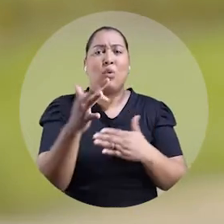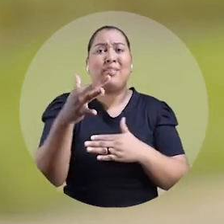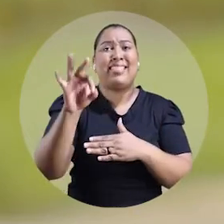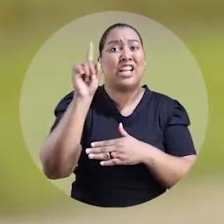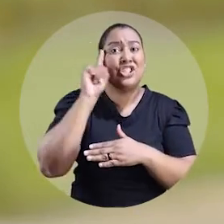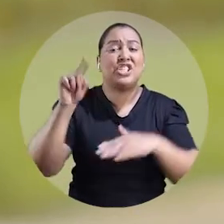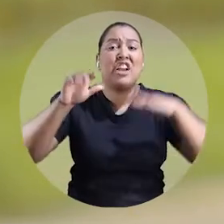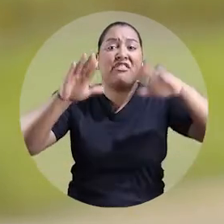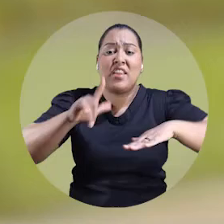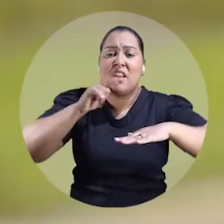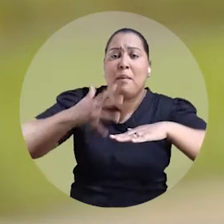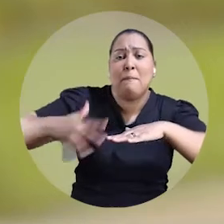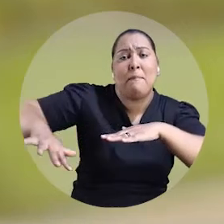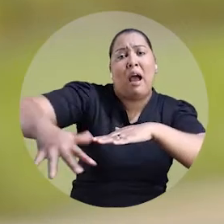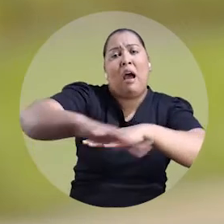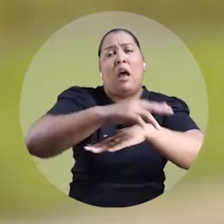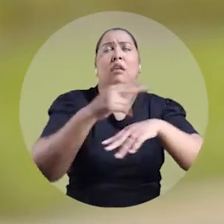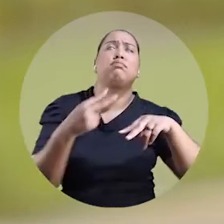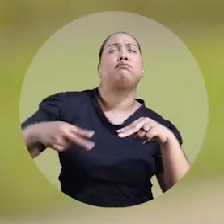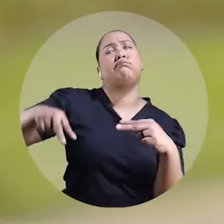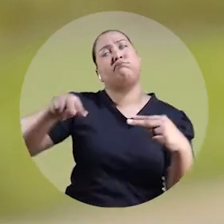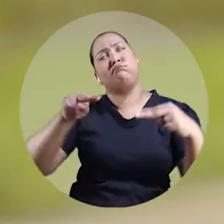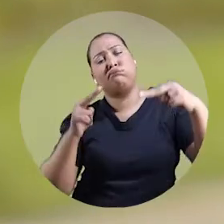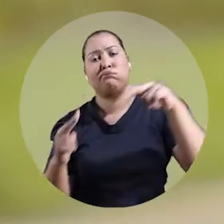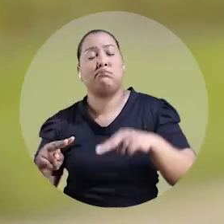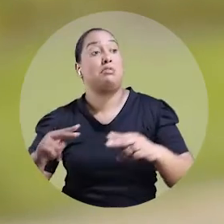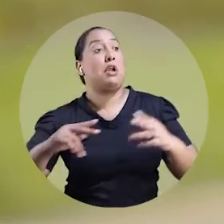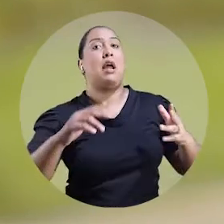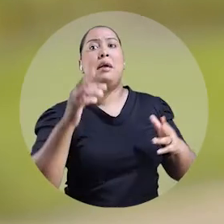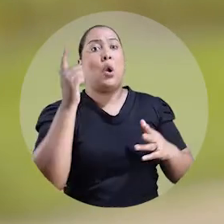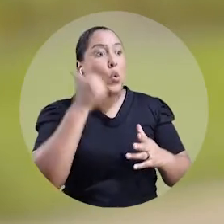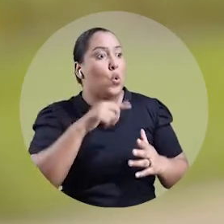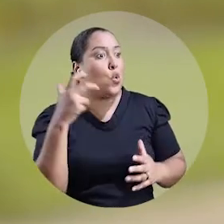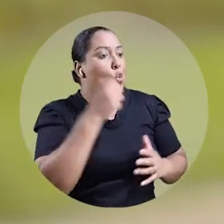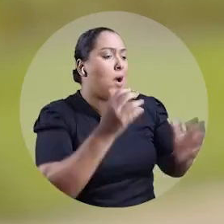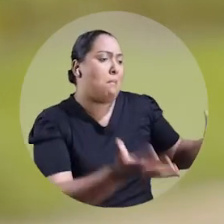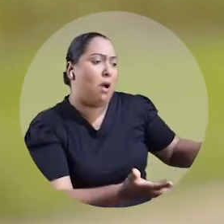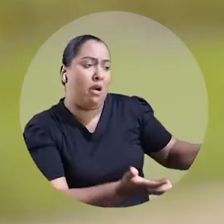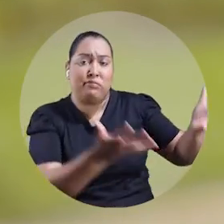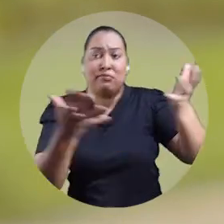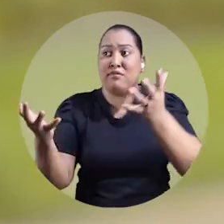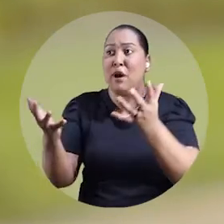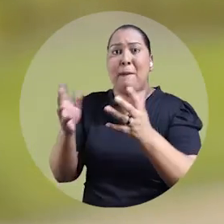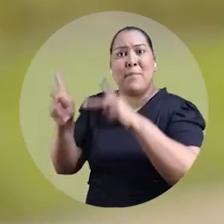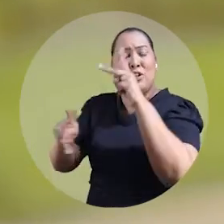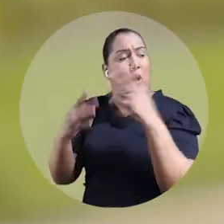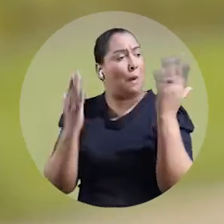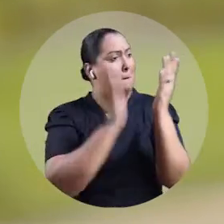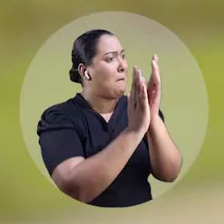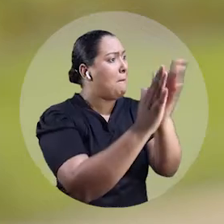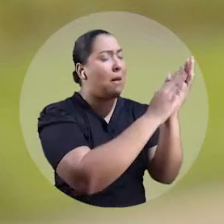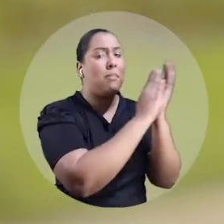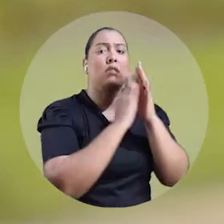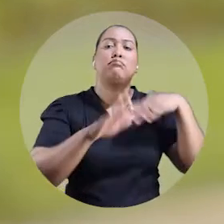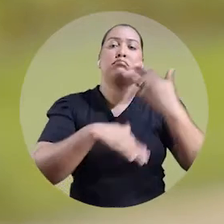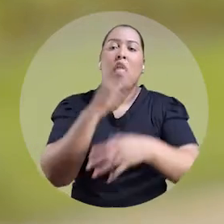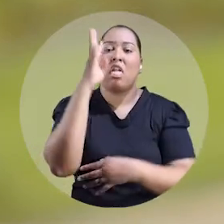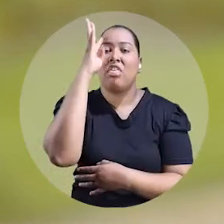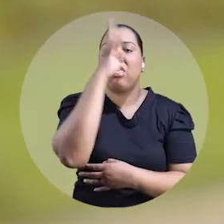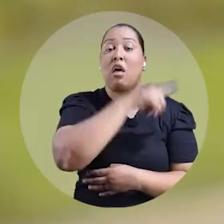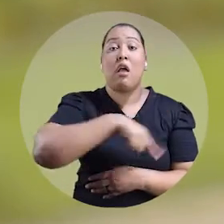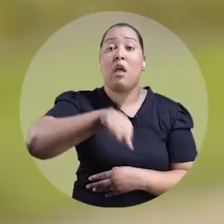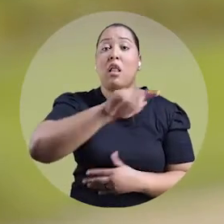no mar. Quando eles voltaram e foram resgatados, eles foram aclamados pela mídia e pelo público, mas depois logo foram esquecidos